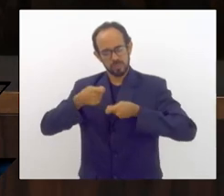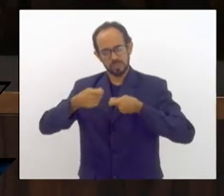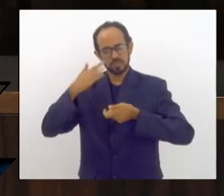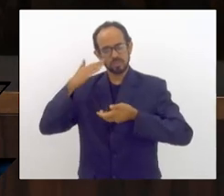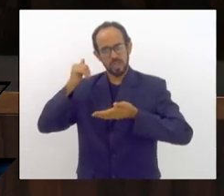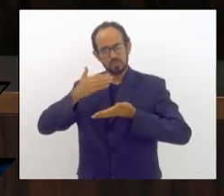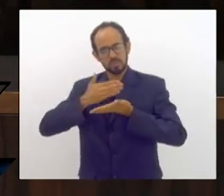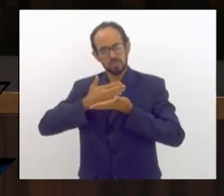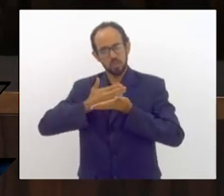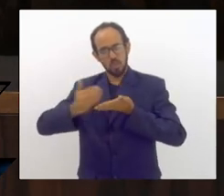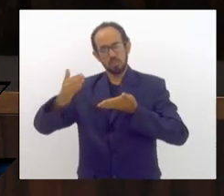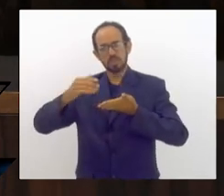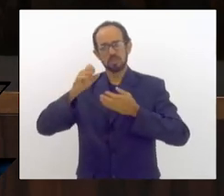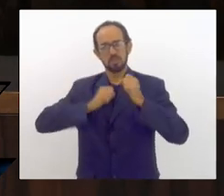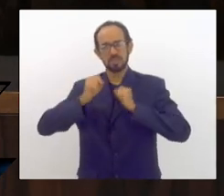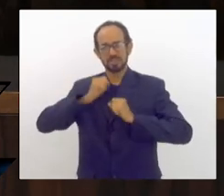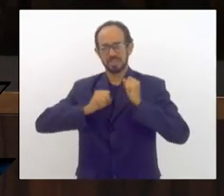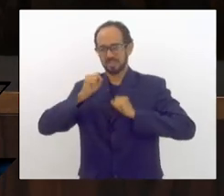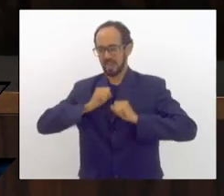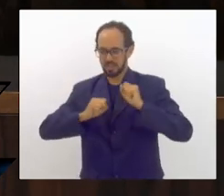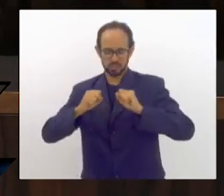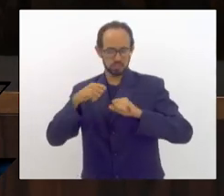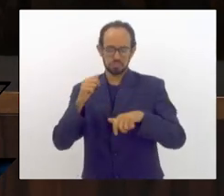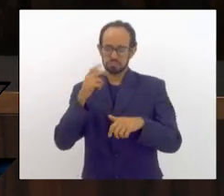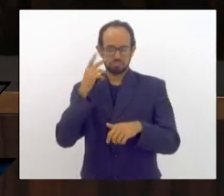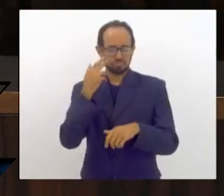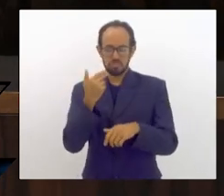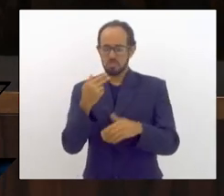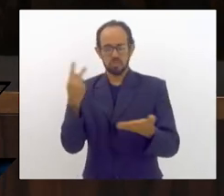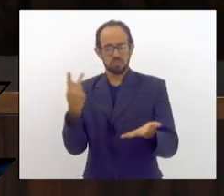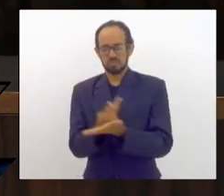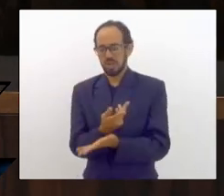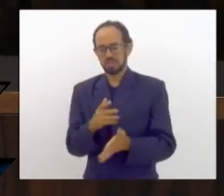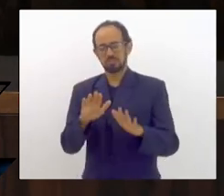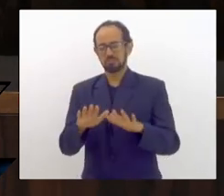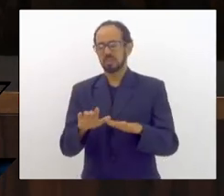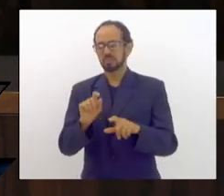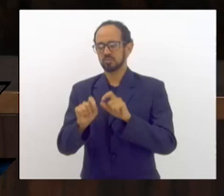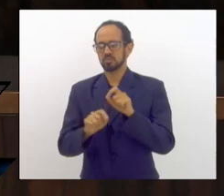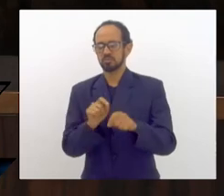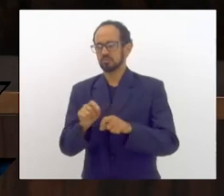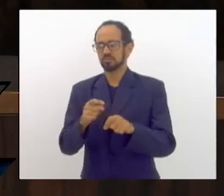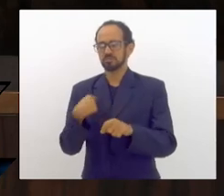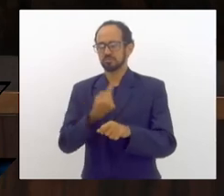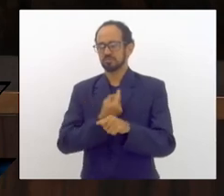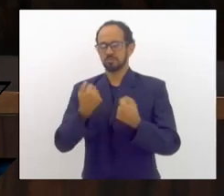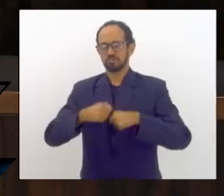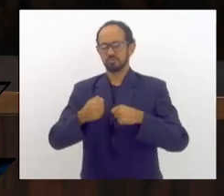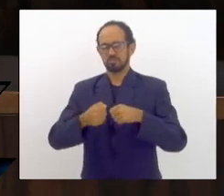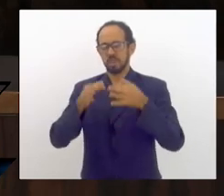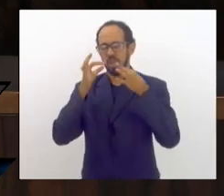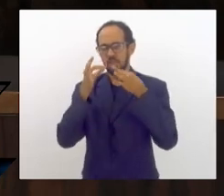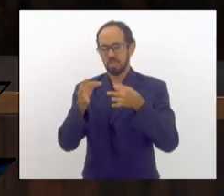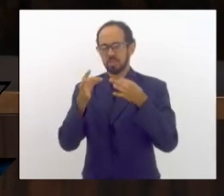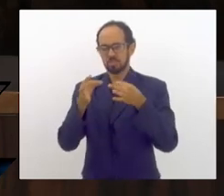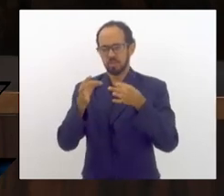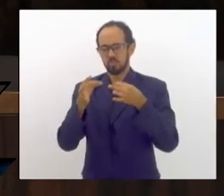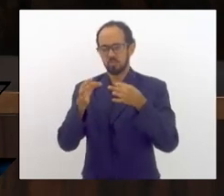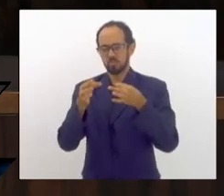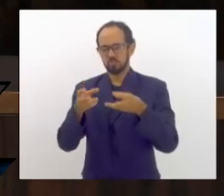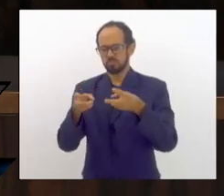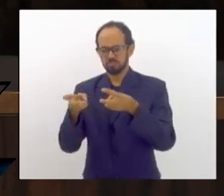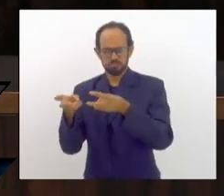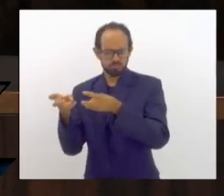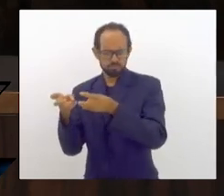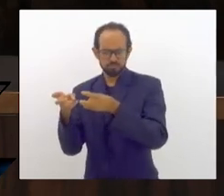é ansioso todo mundo, com ansiedade das coisas, mas a gente tem que prestar atenção, ouvir, dar um passo às